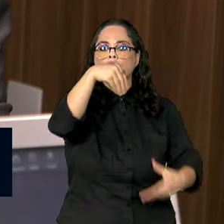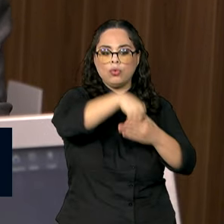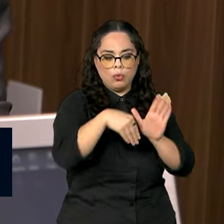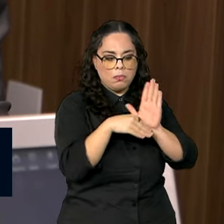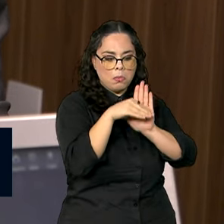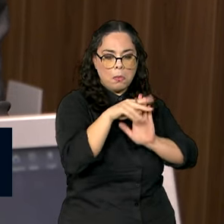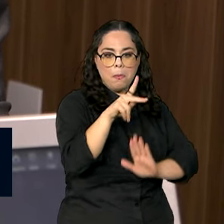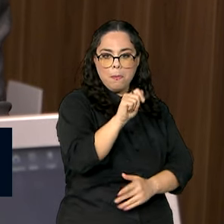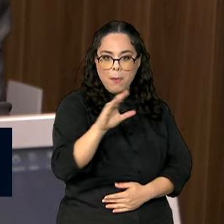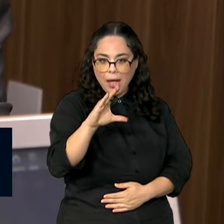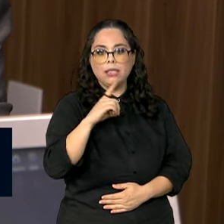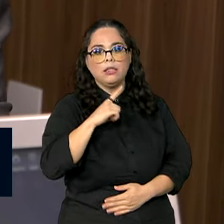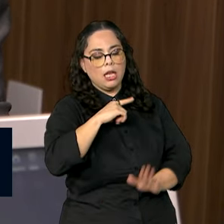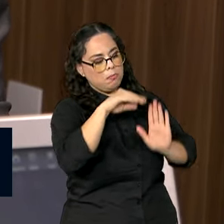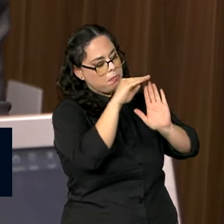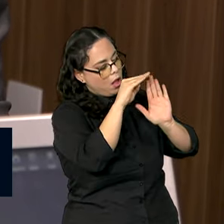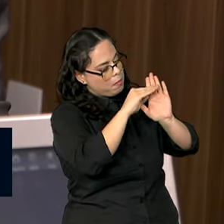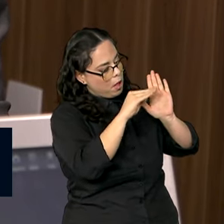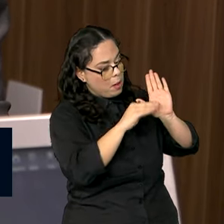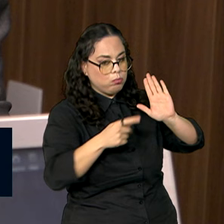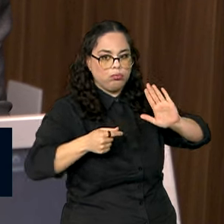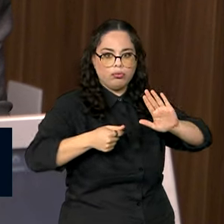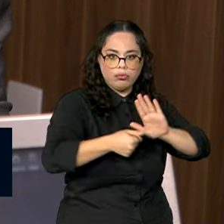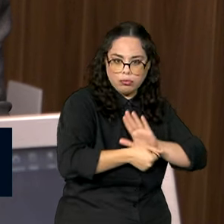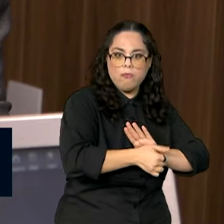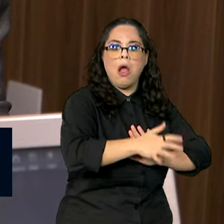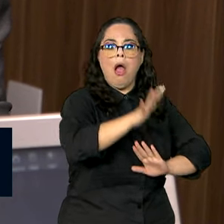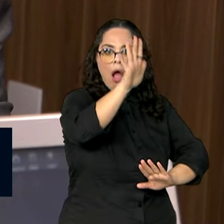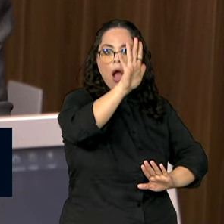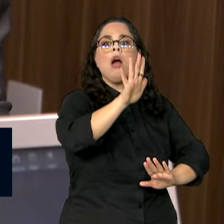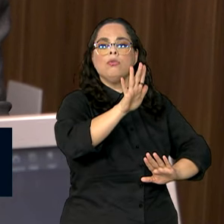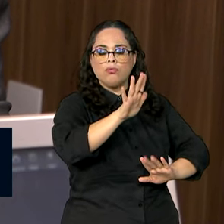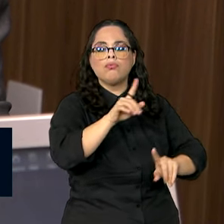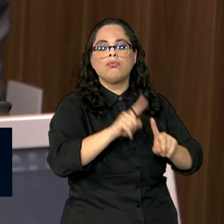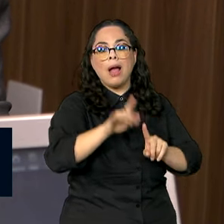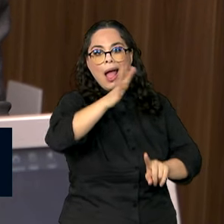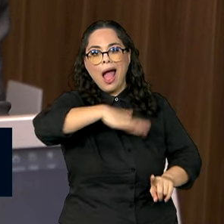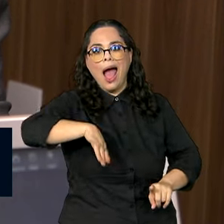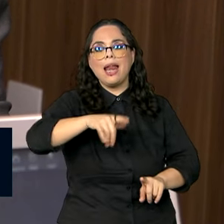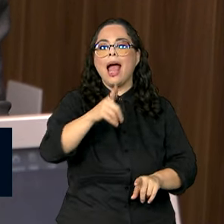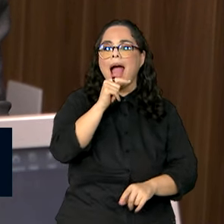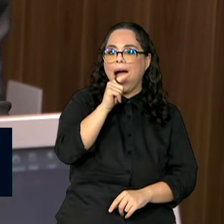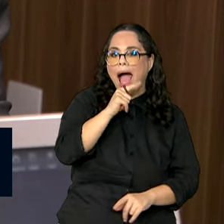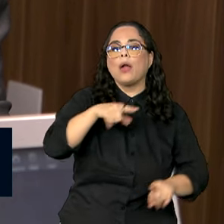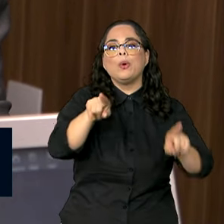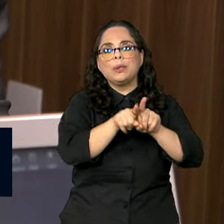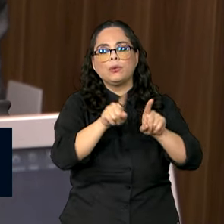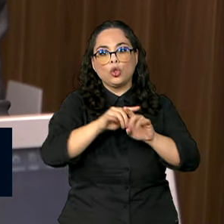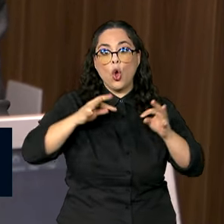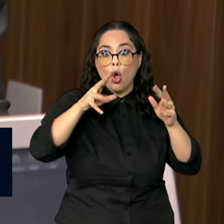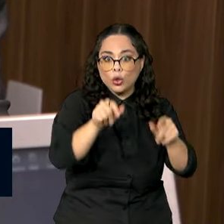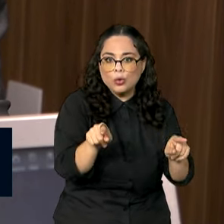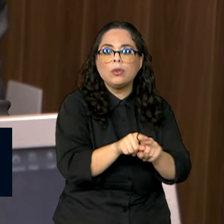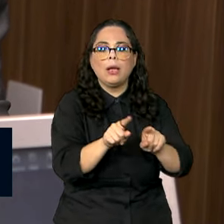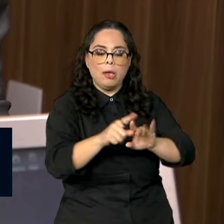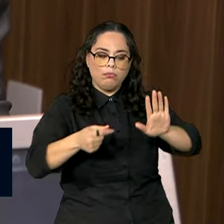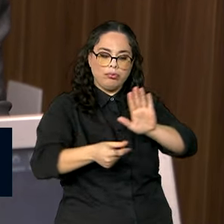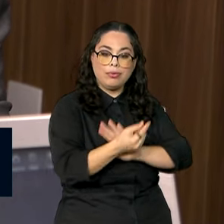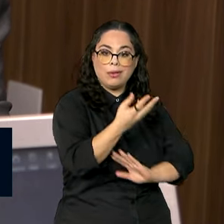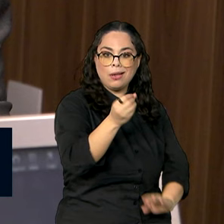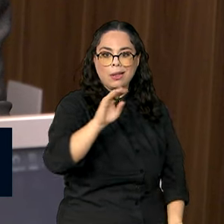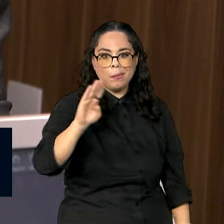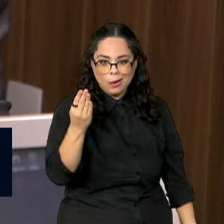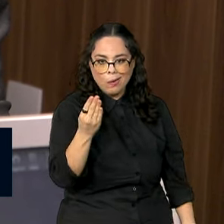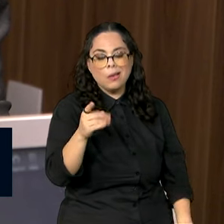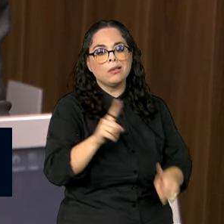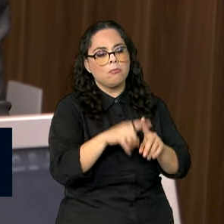a gente tem uma carteira robusta de investimentos. No eixo do Água para Todos, tem mais de 30 bilhões a ser investido. E